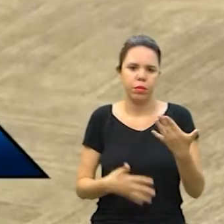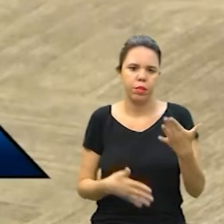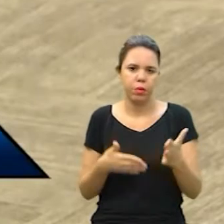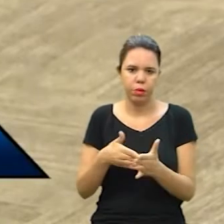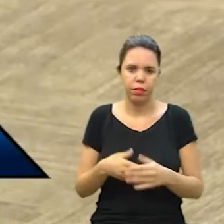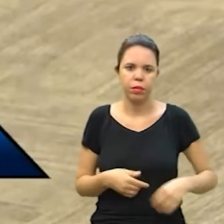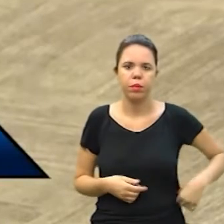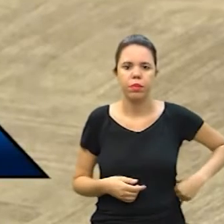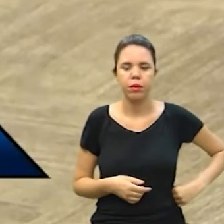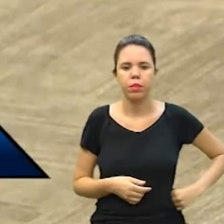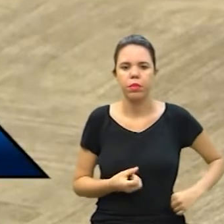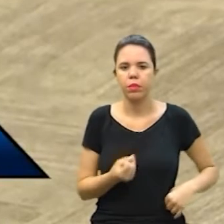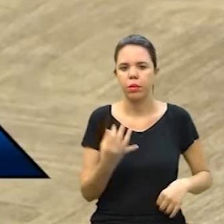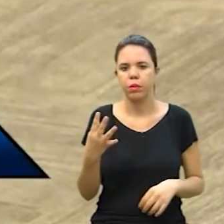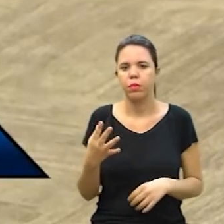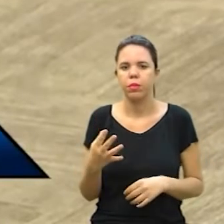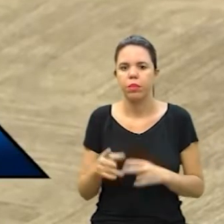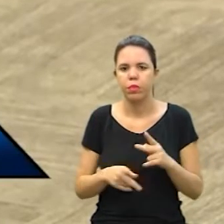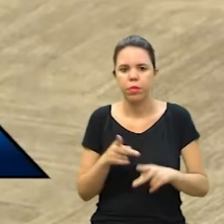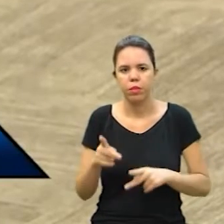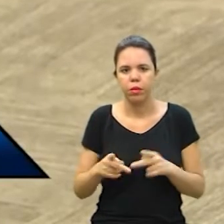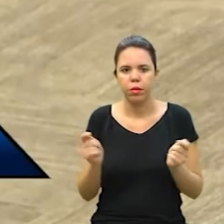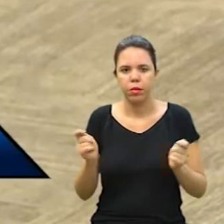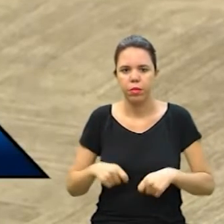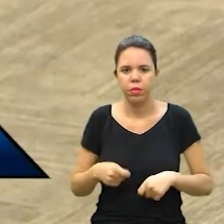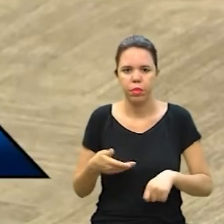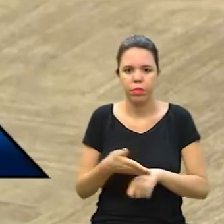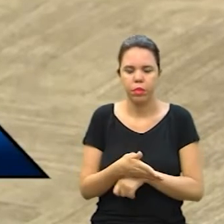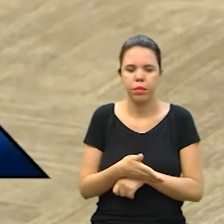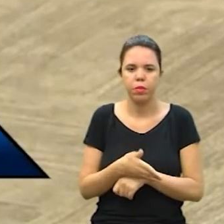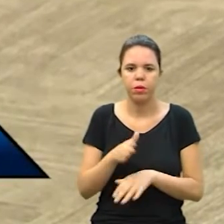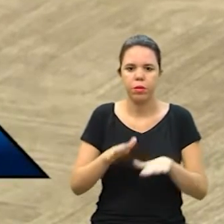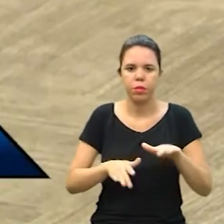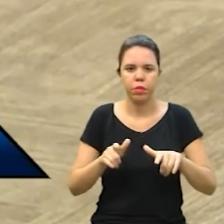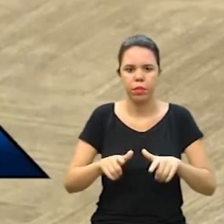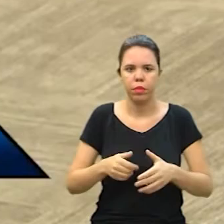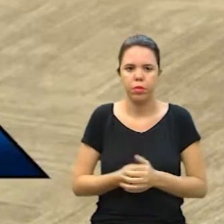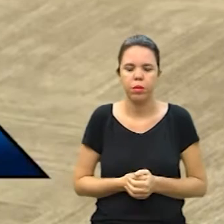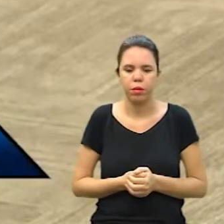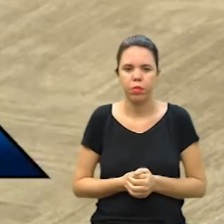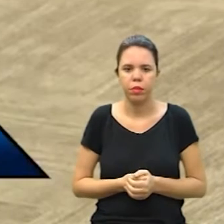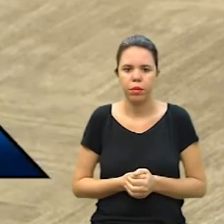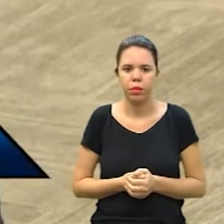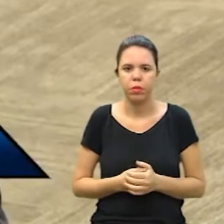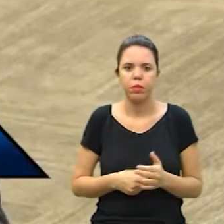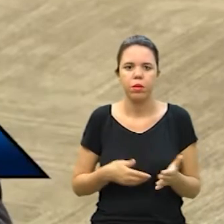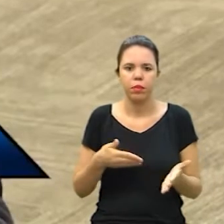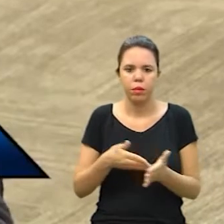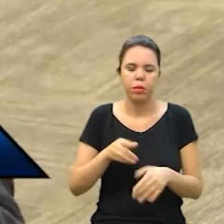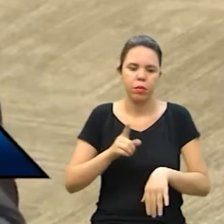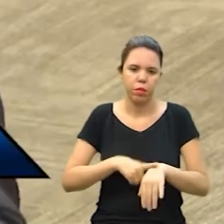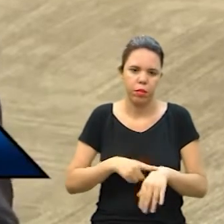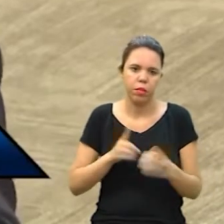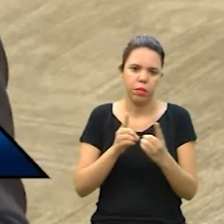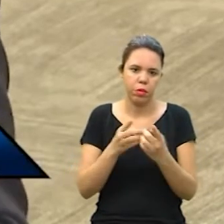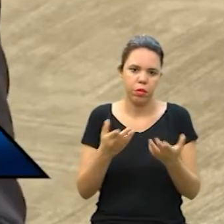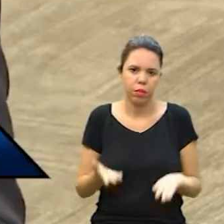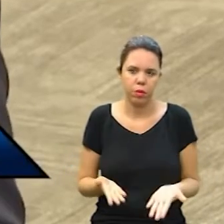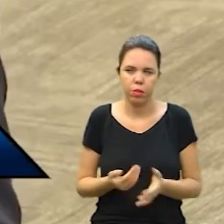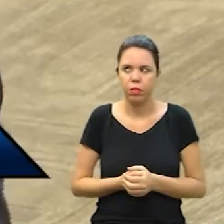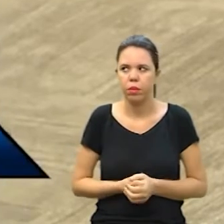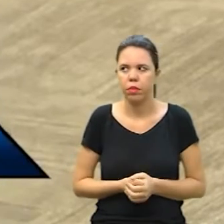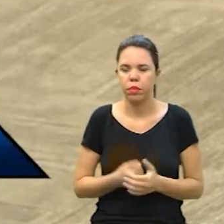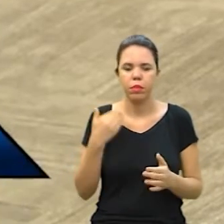impôs uma série de restrições da quantidade de pessoas que podem adentrar em determinados locais, restrição de horários